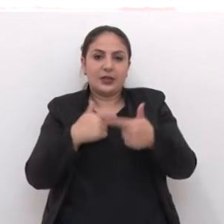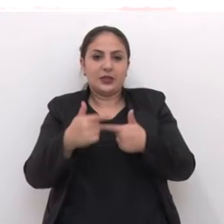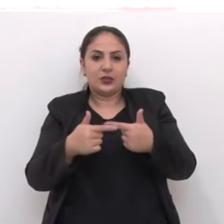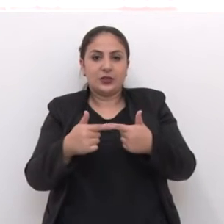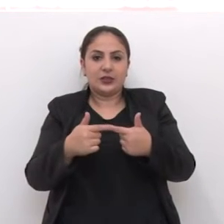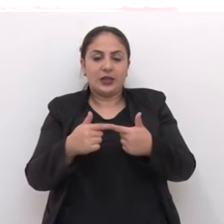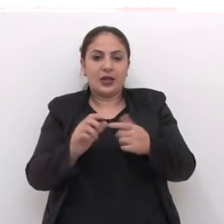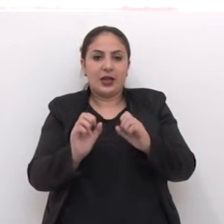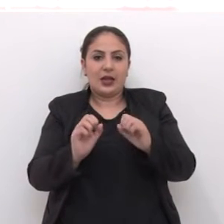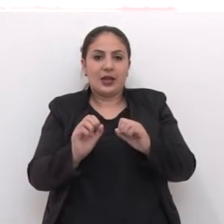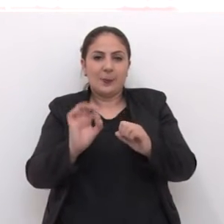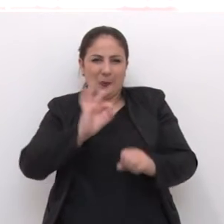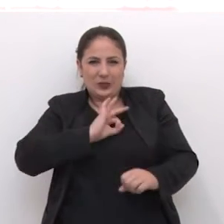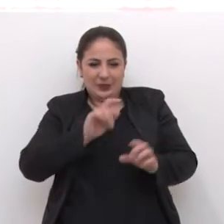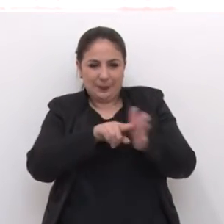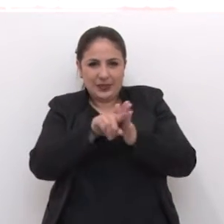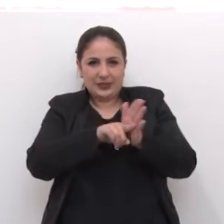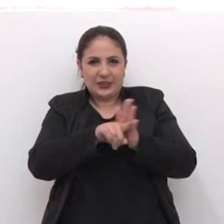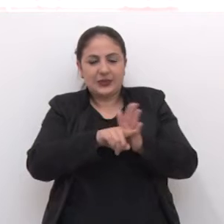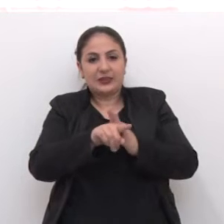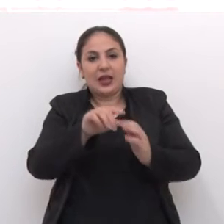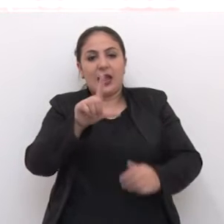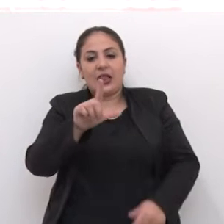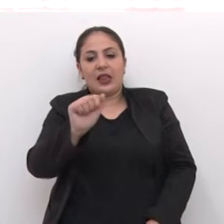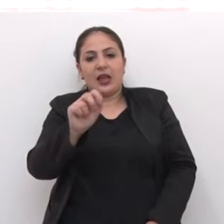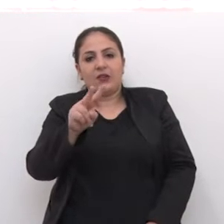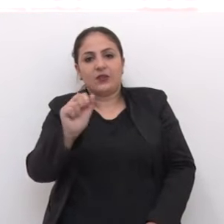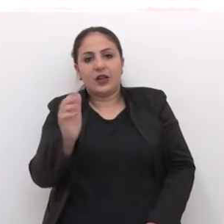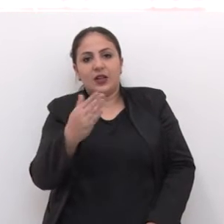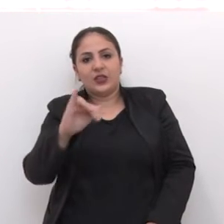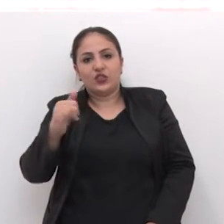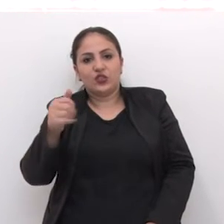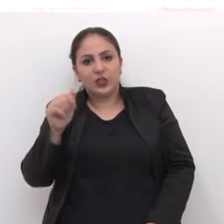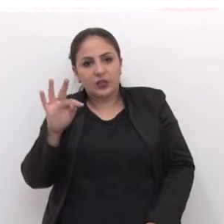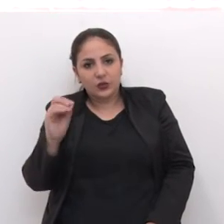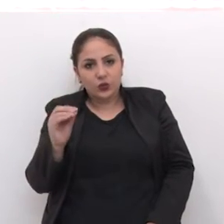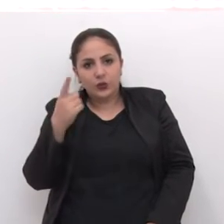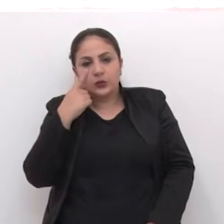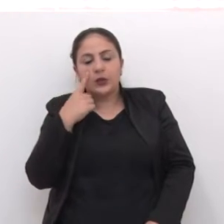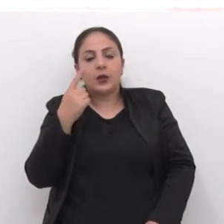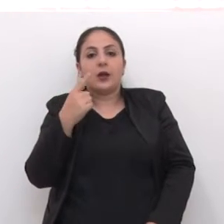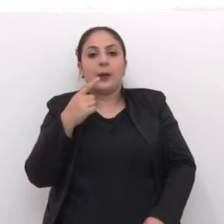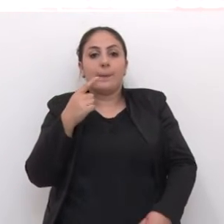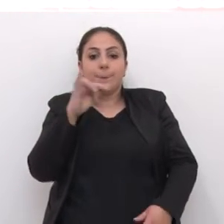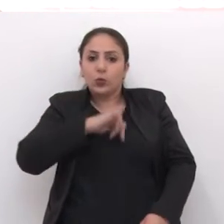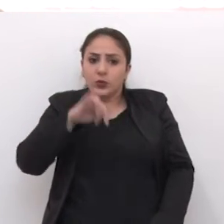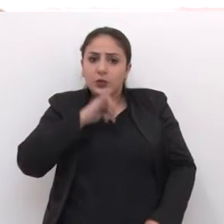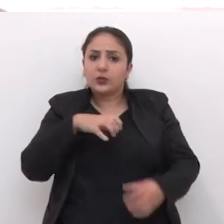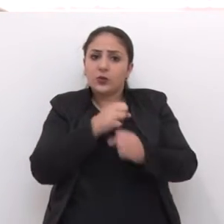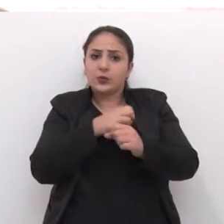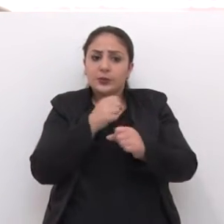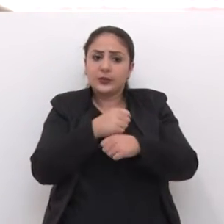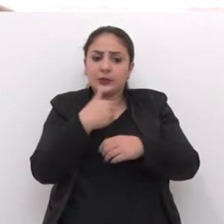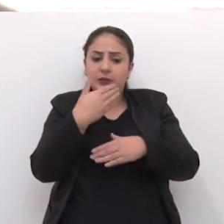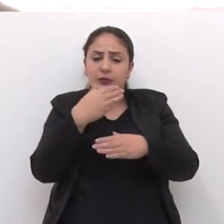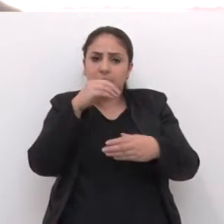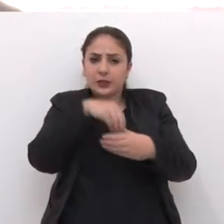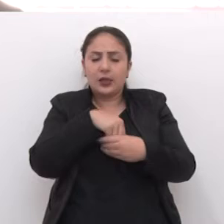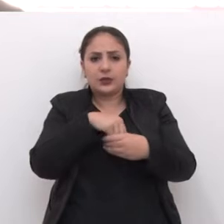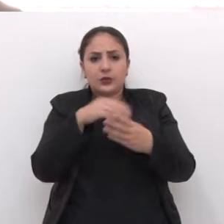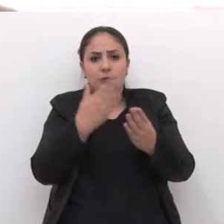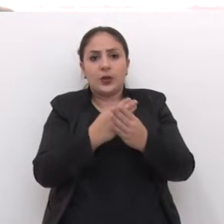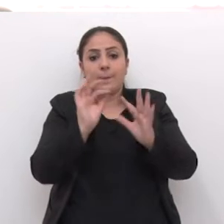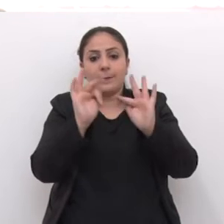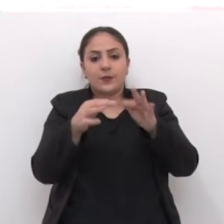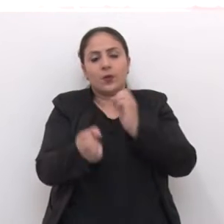Operação Lava Jato. Ele vai trazer a experiência dele, a importância da contabilidade, da informação contábil